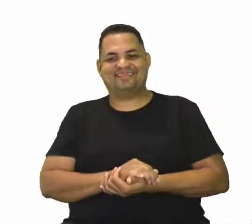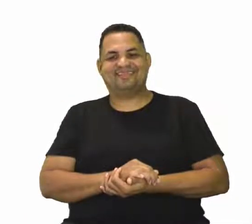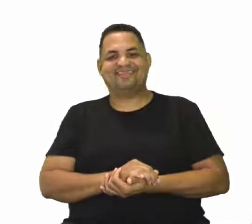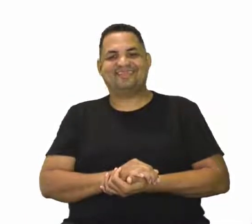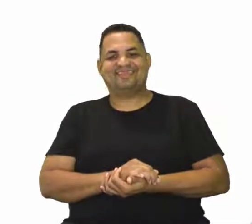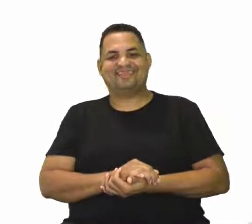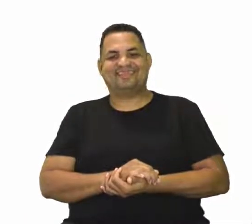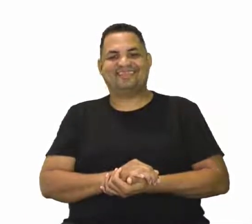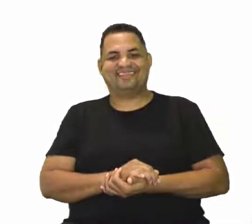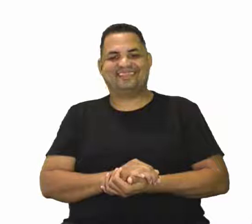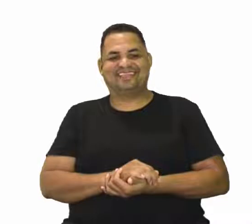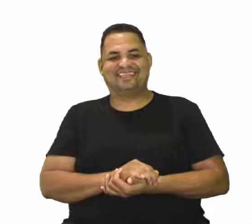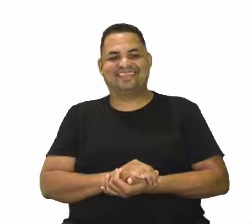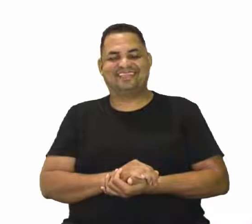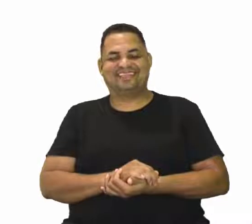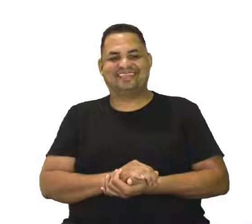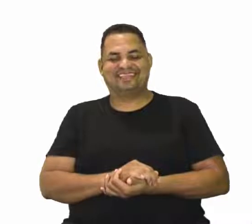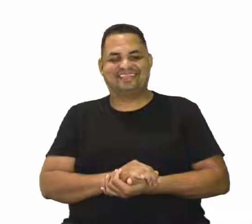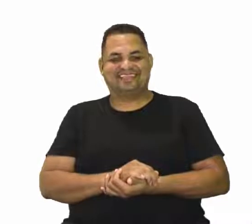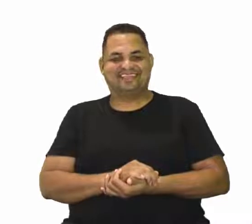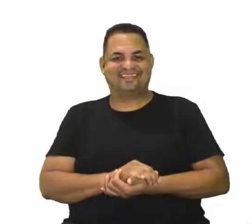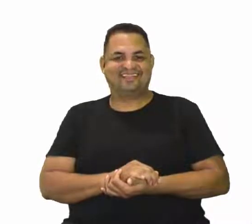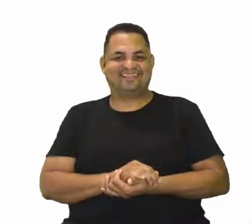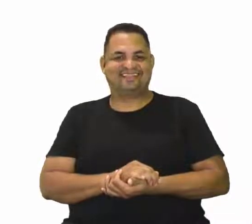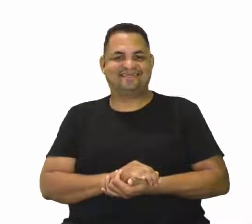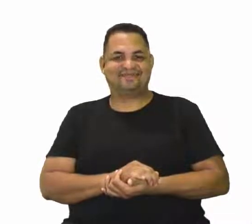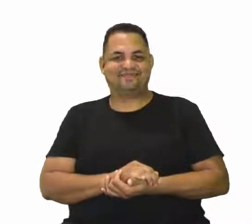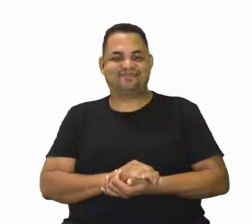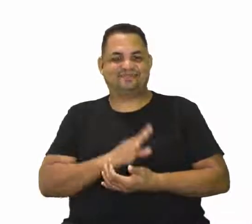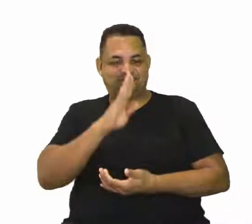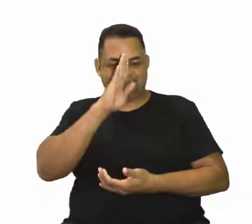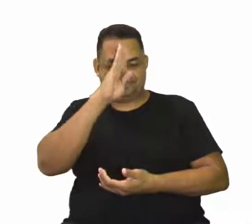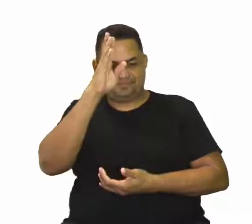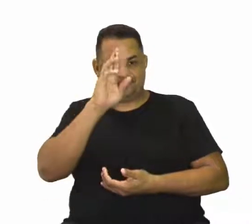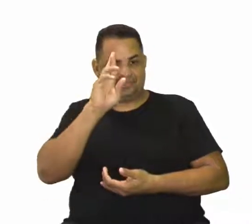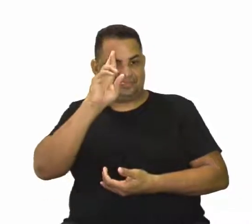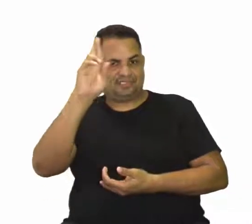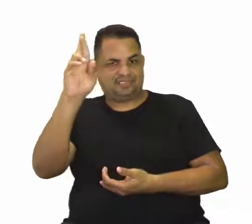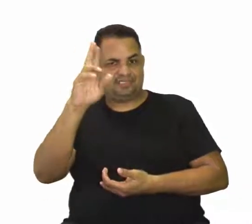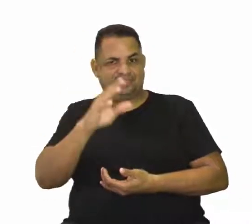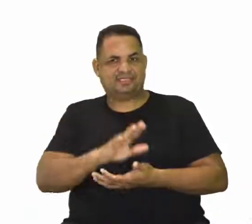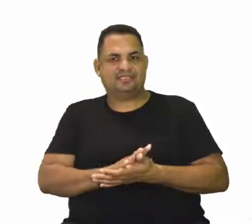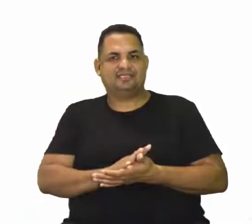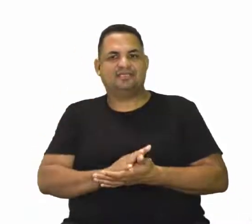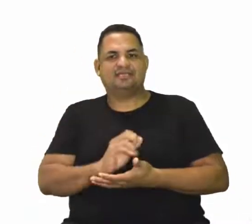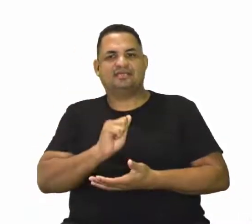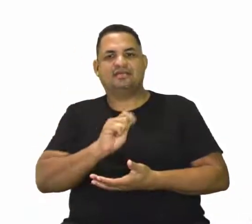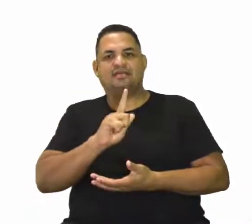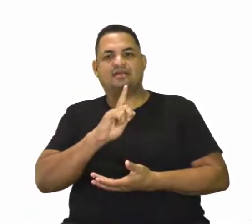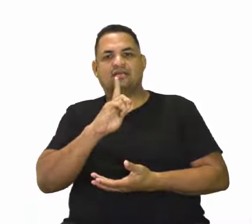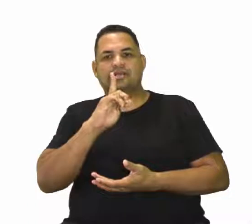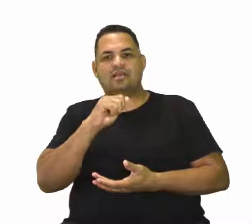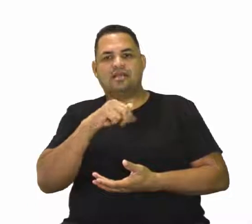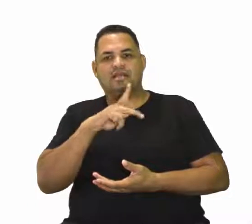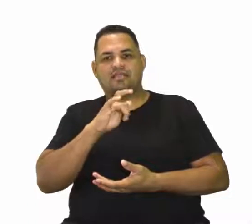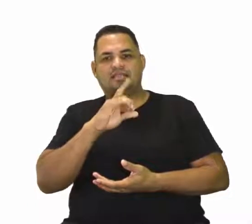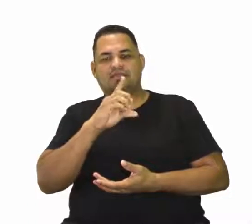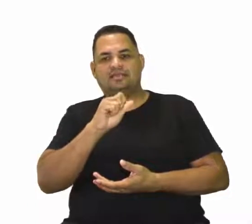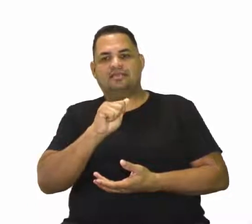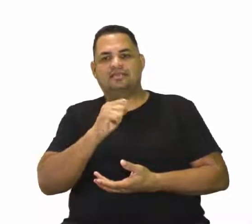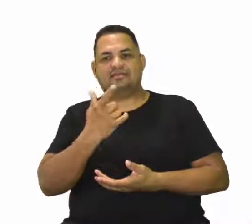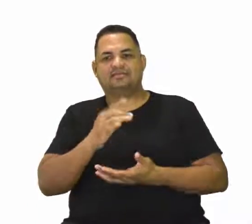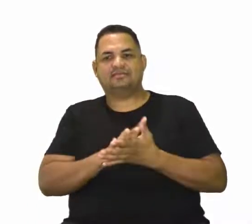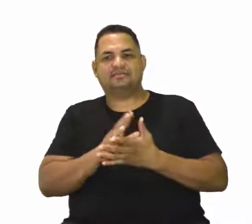agora que ele trava Olha que o principal líder da al-qaeda